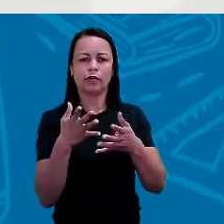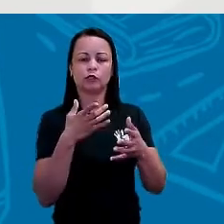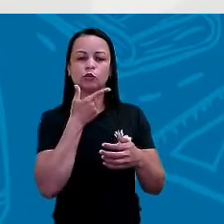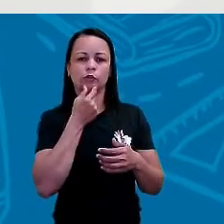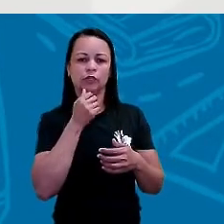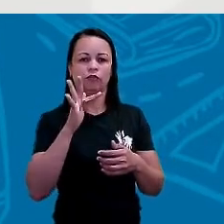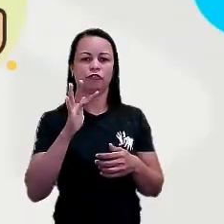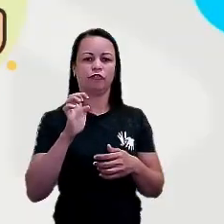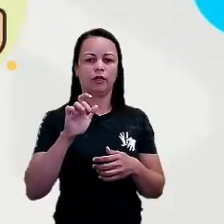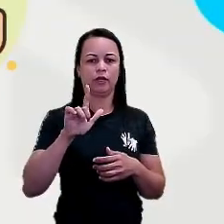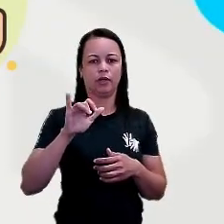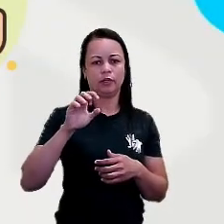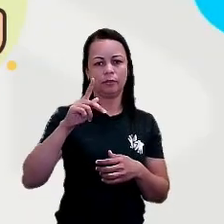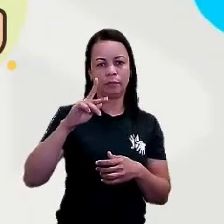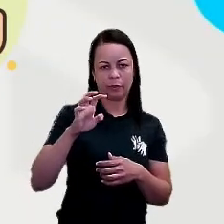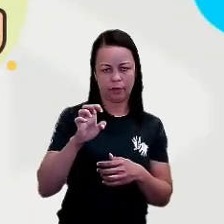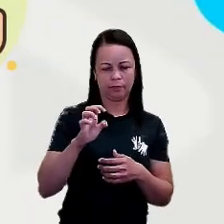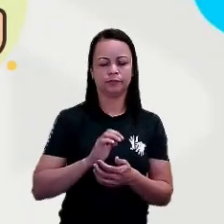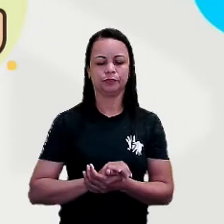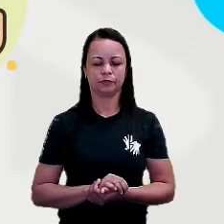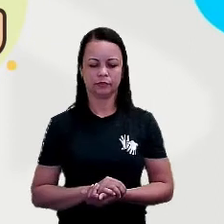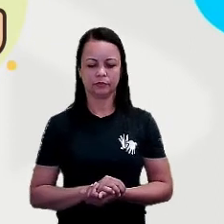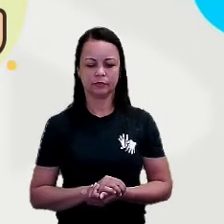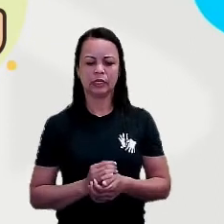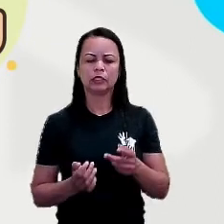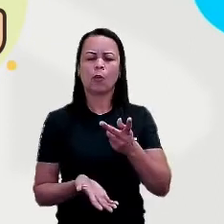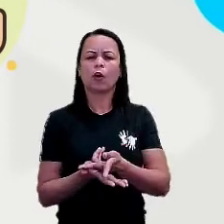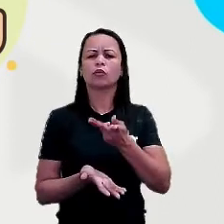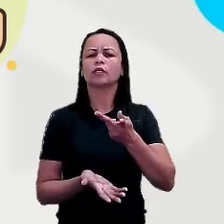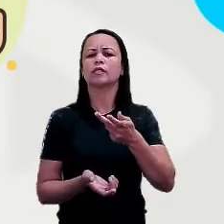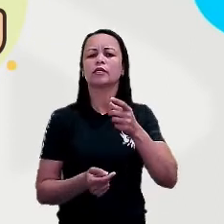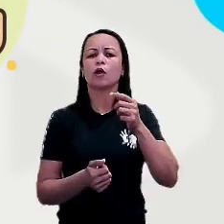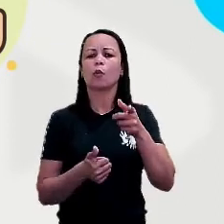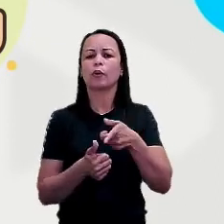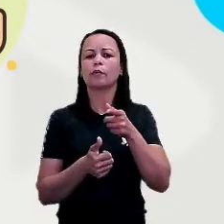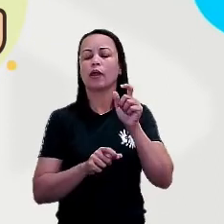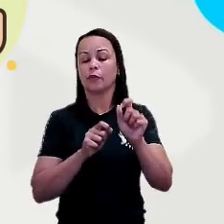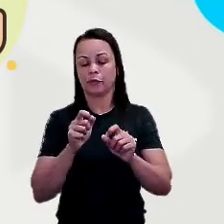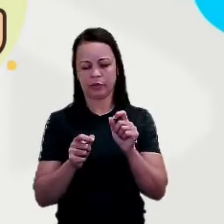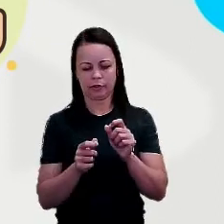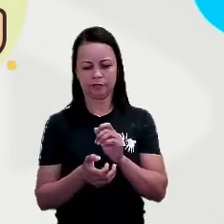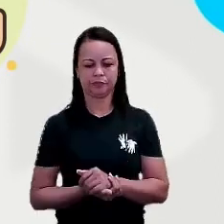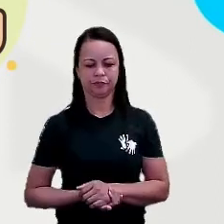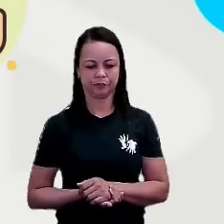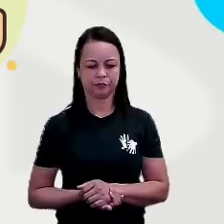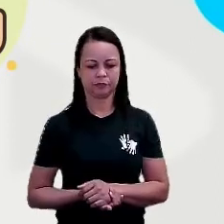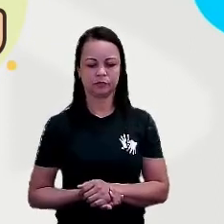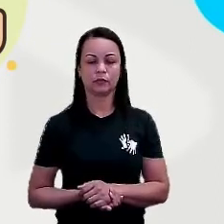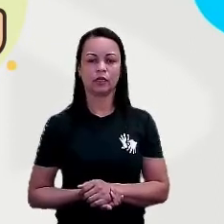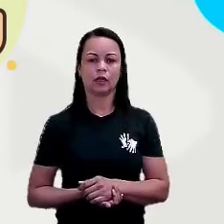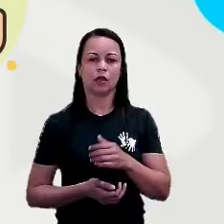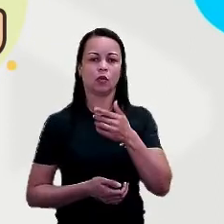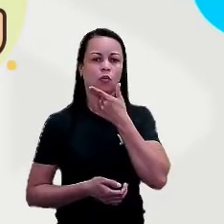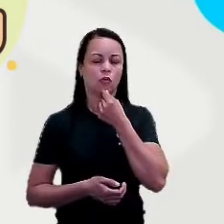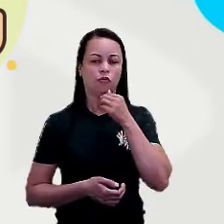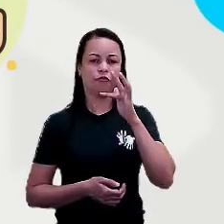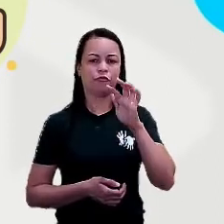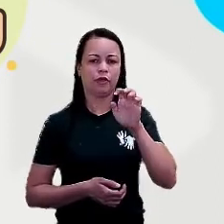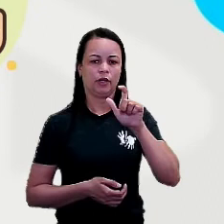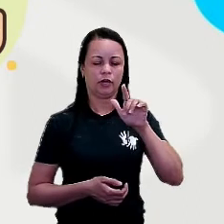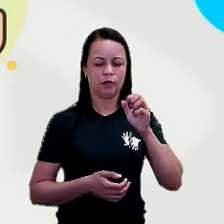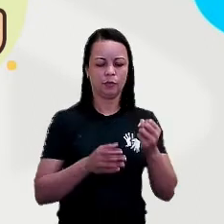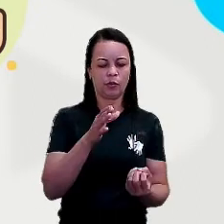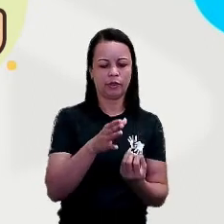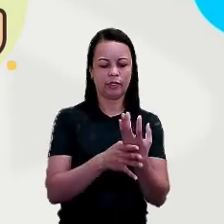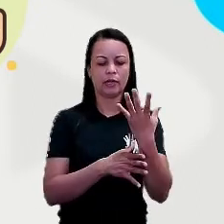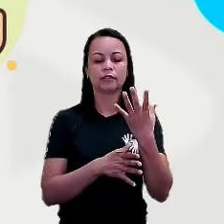ordem desses acontecimentos no conto. Então, o que aconteceu primeiro aí? Felipe utiliza a criação de histórias como